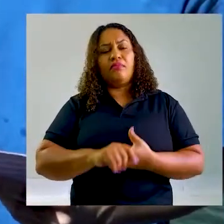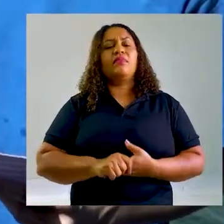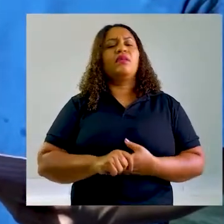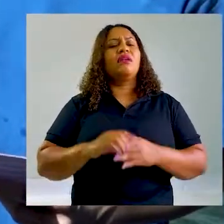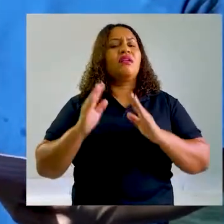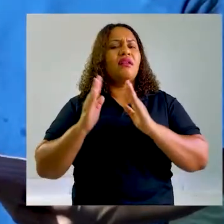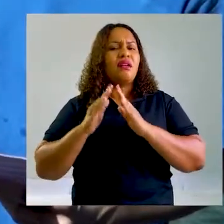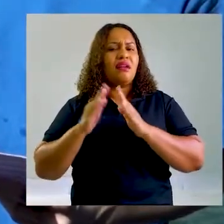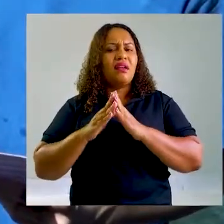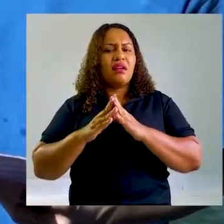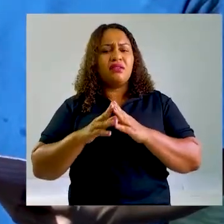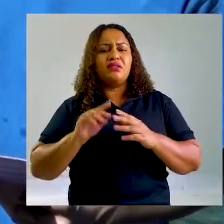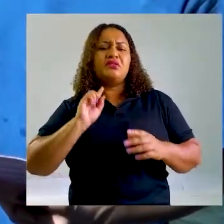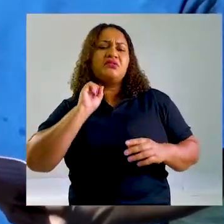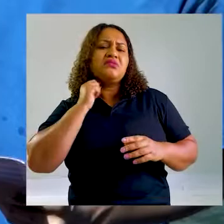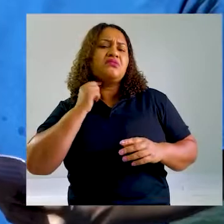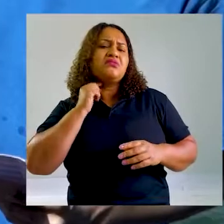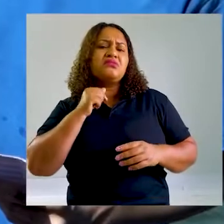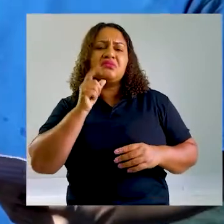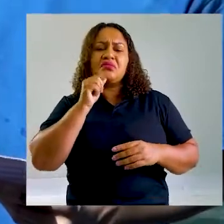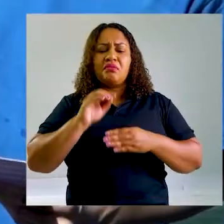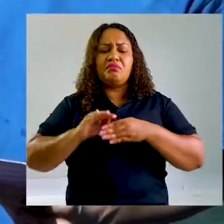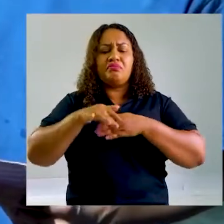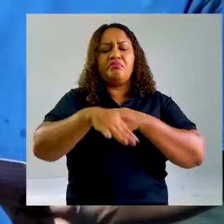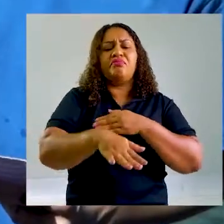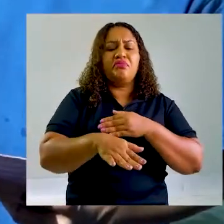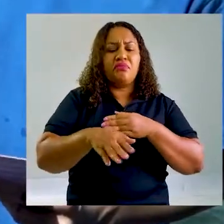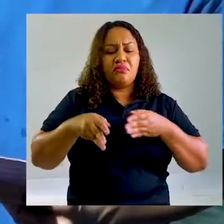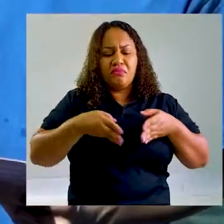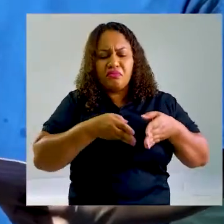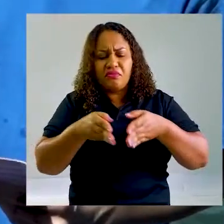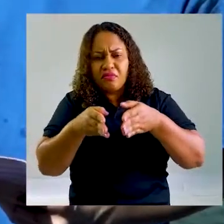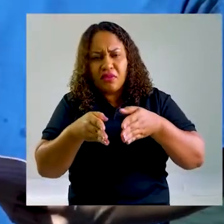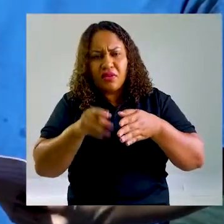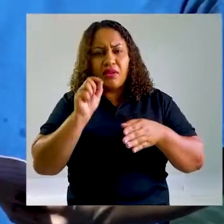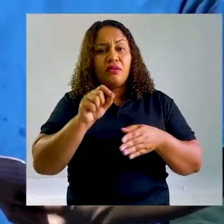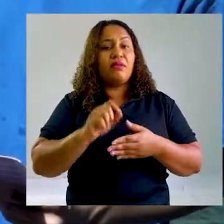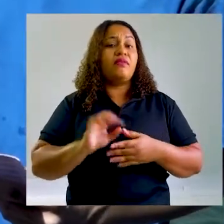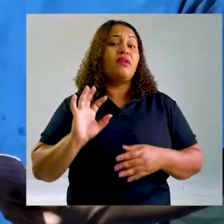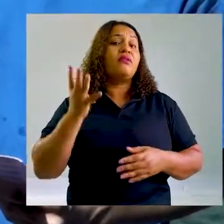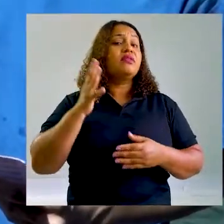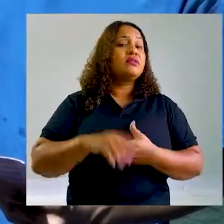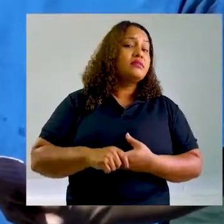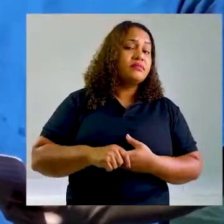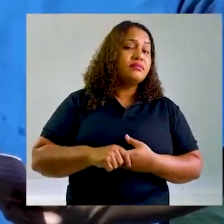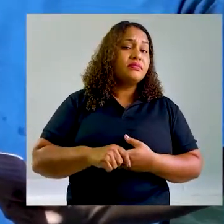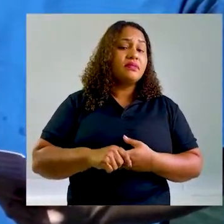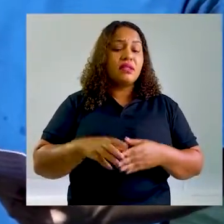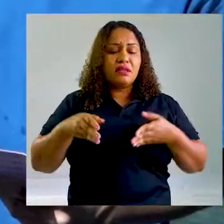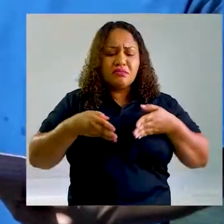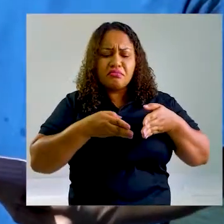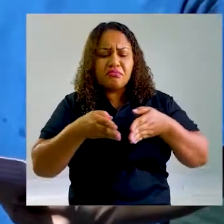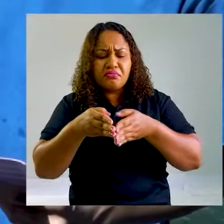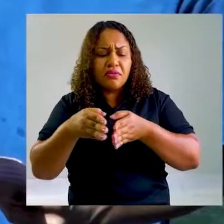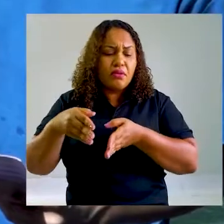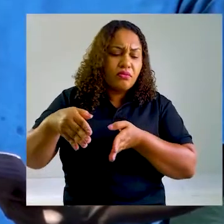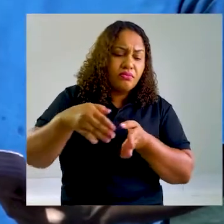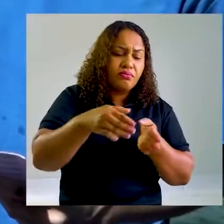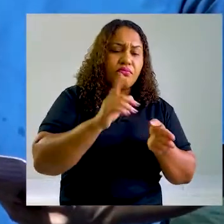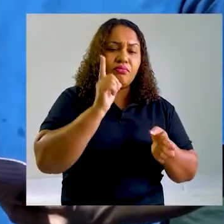parte das casas liberam o esgoto para dentro desses riachos e esse riacho vai levar esse esgoto para o Rio